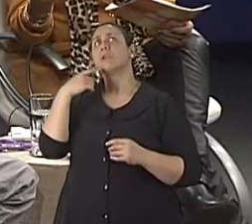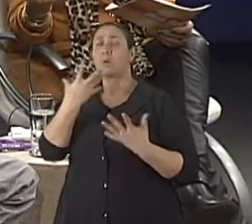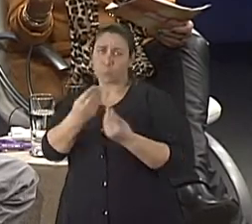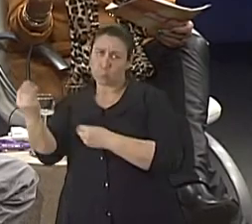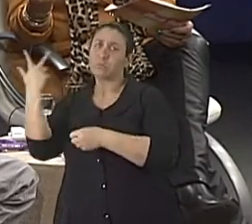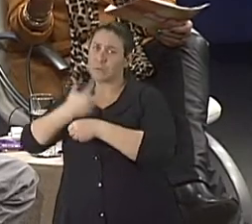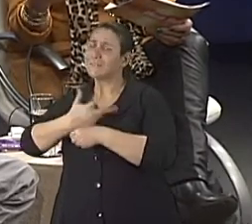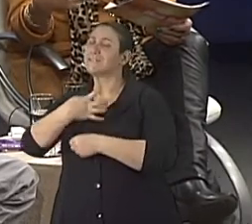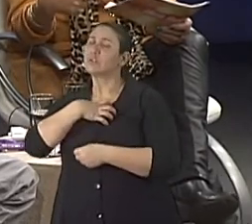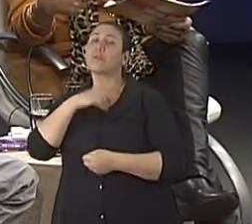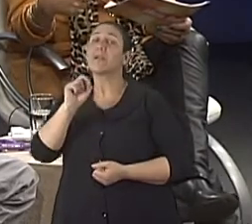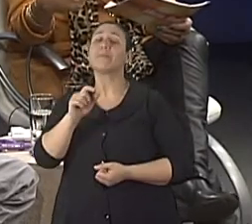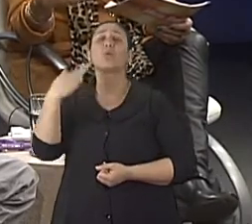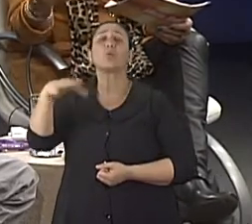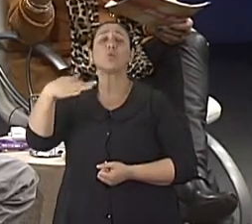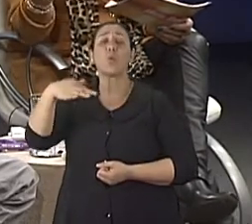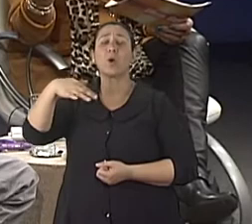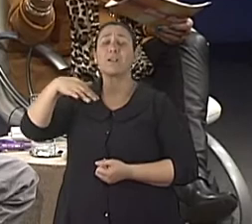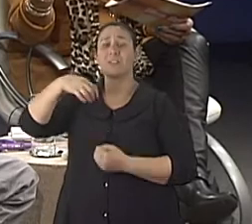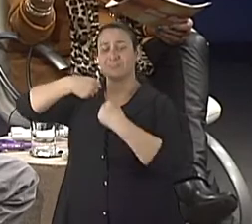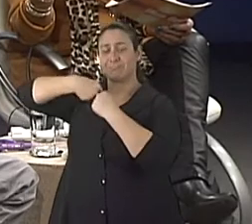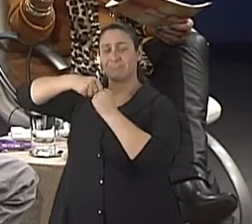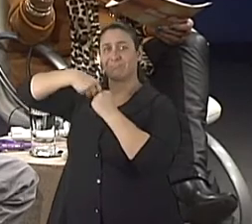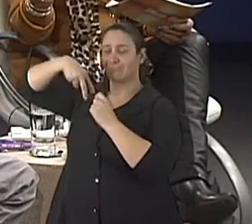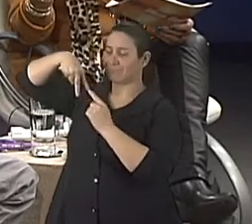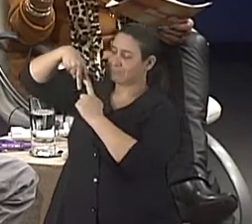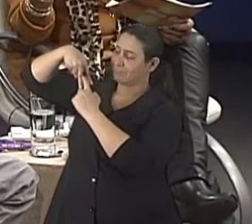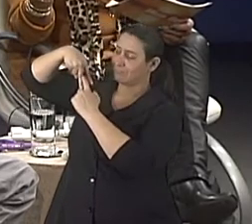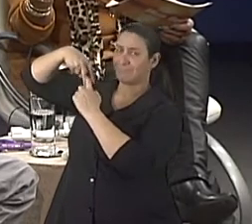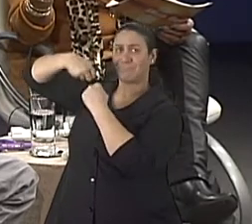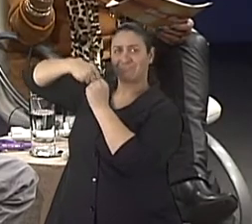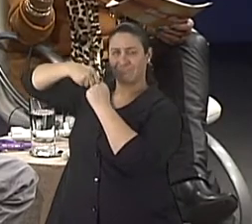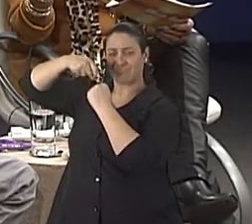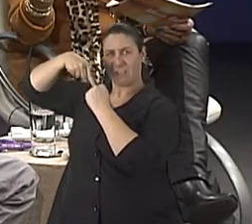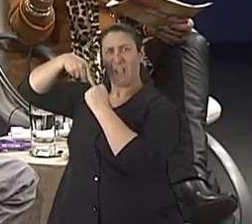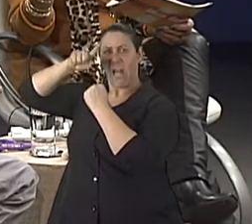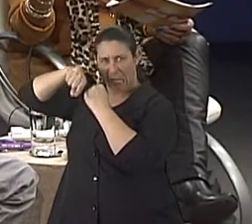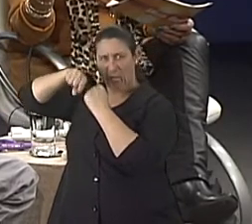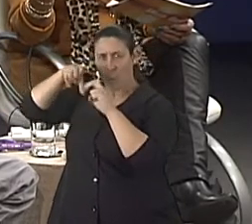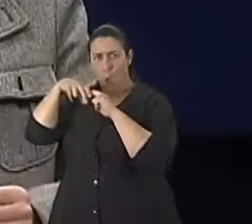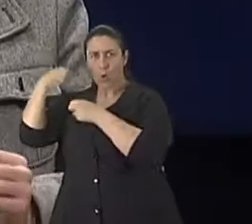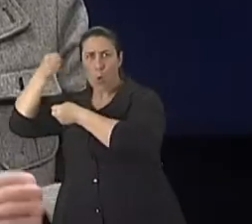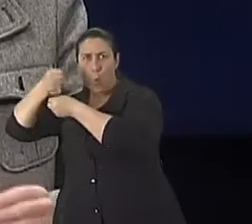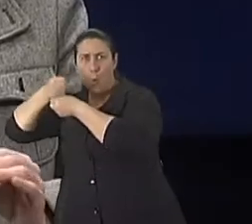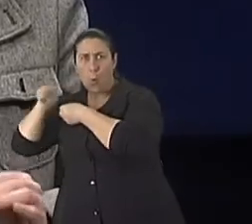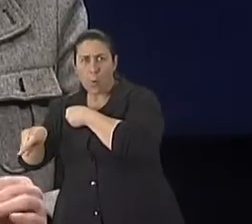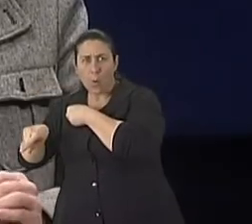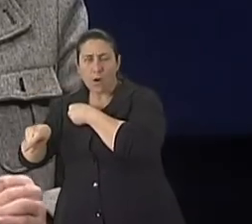idosos sentem a dor no joelho tem a ver com coluna é não nem sempre